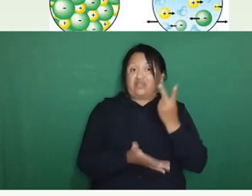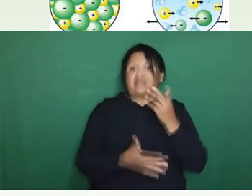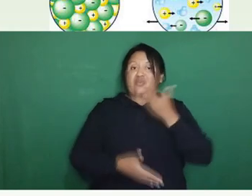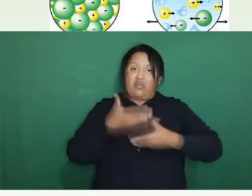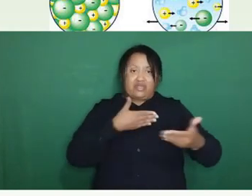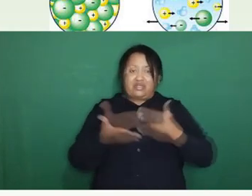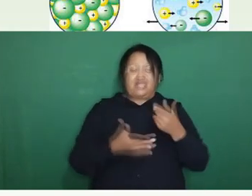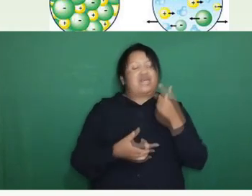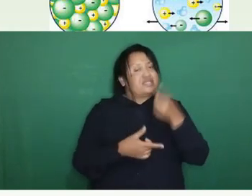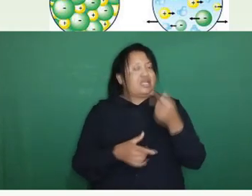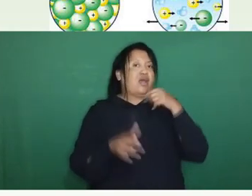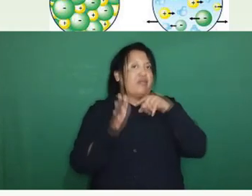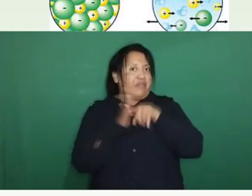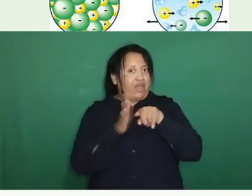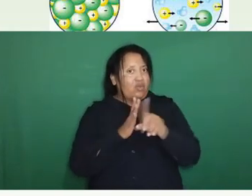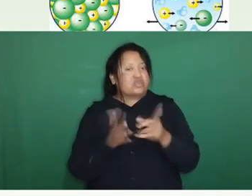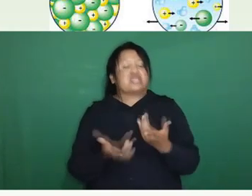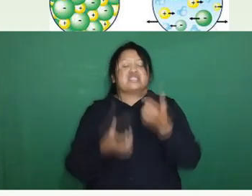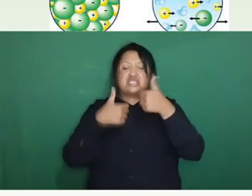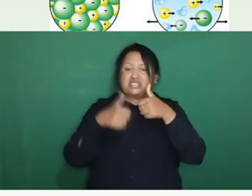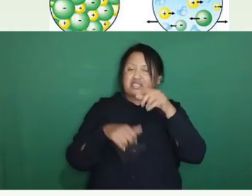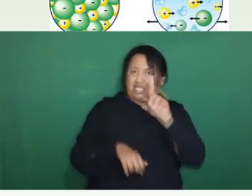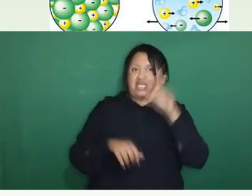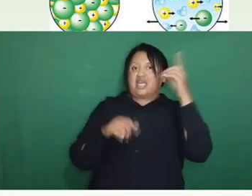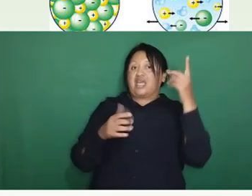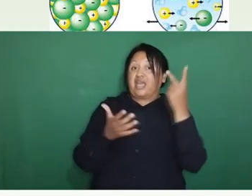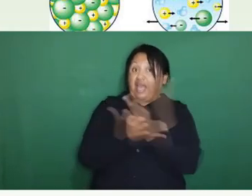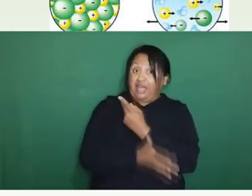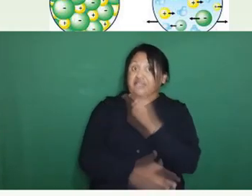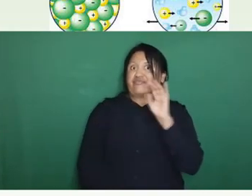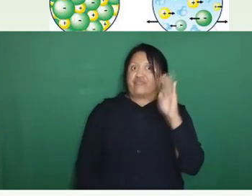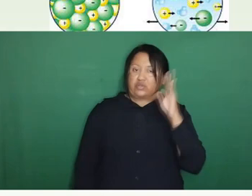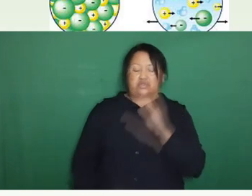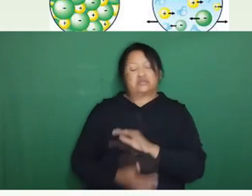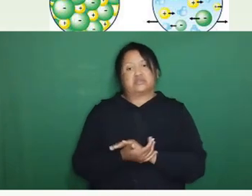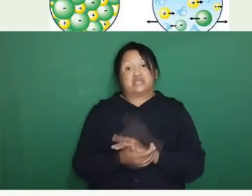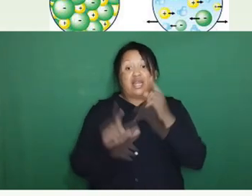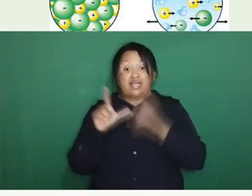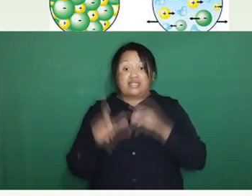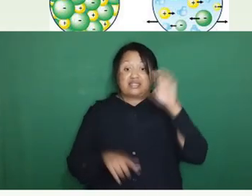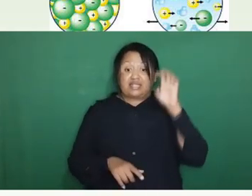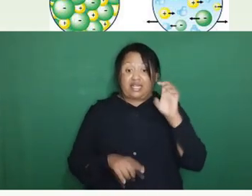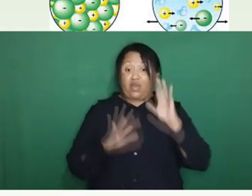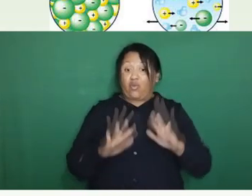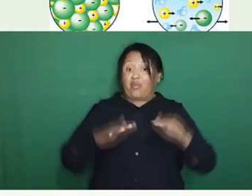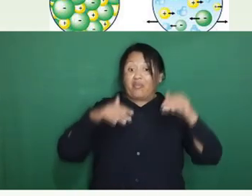é falso Alternativa de falso letra é os melhores solventes para os compostos